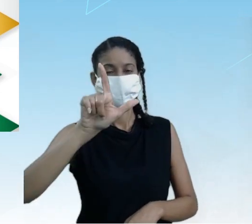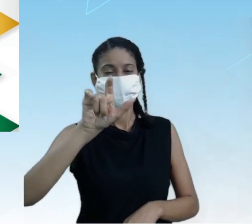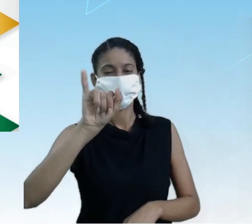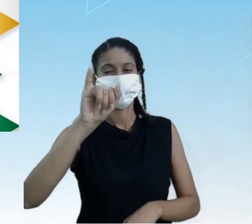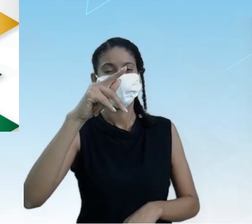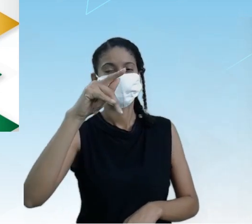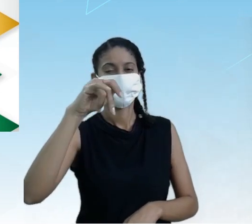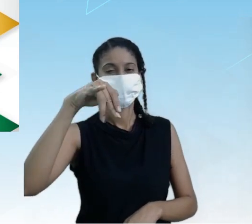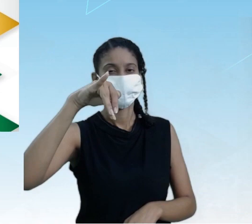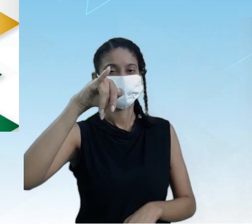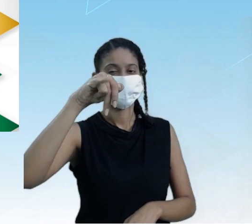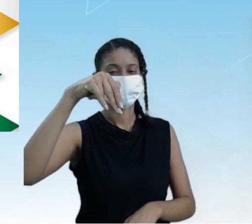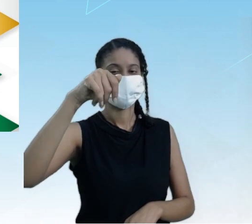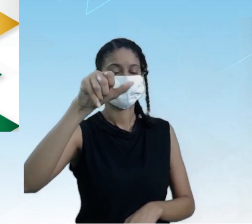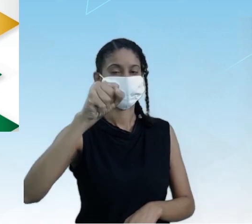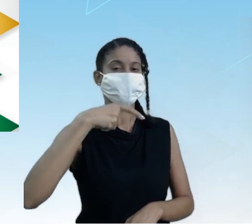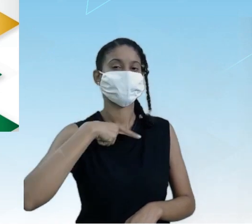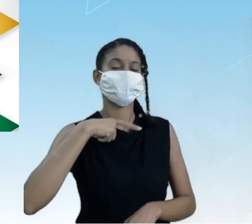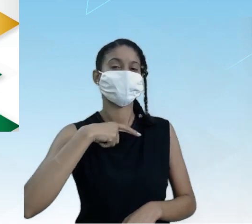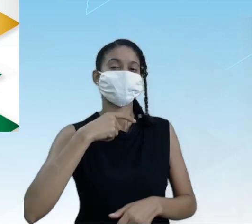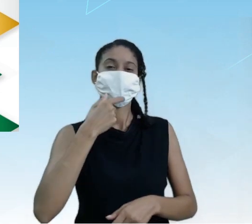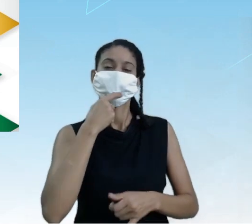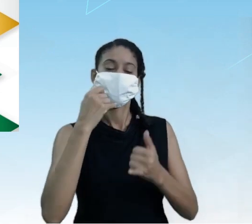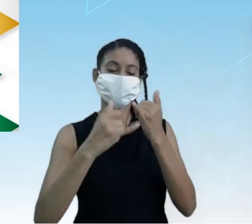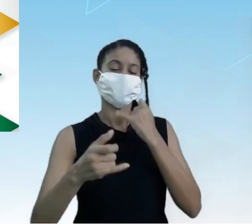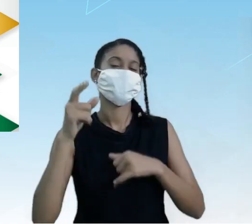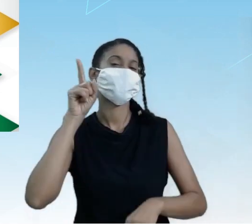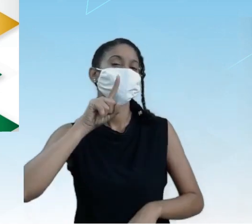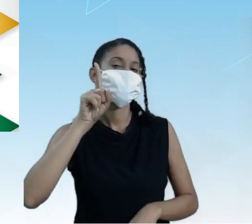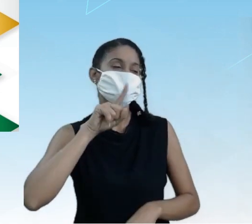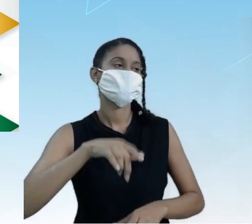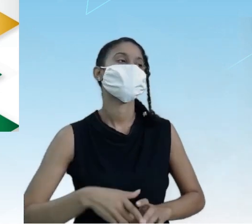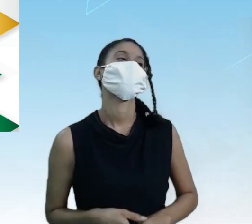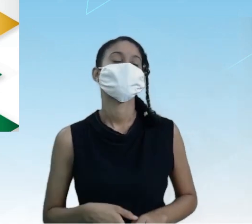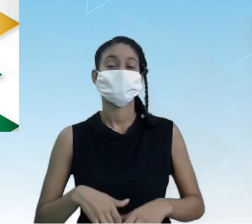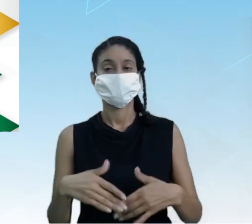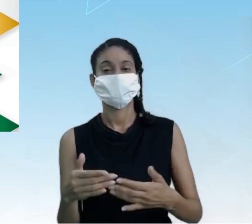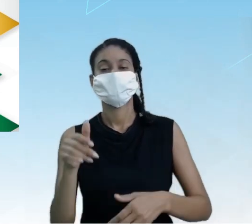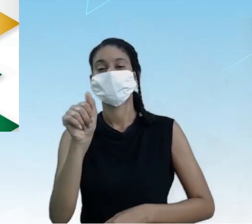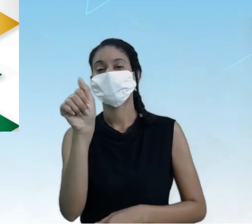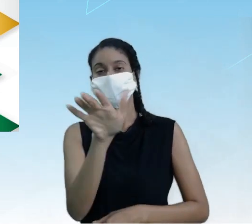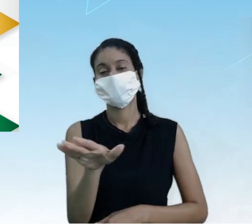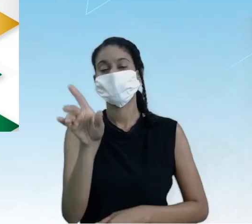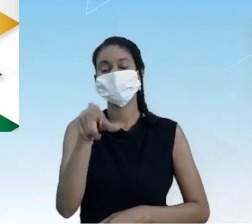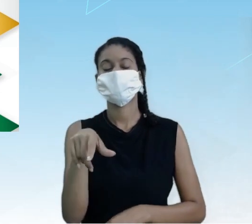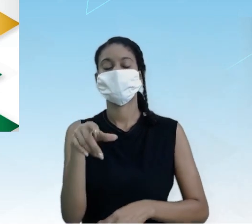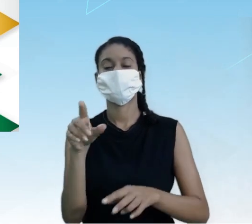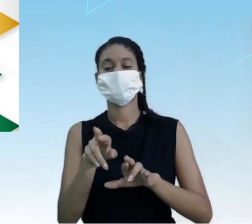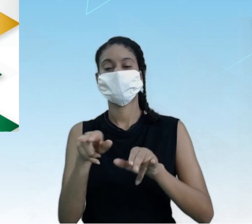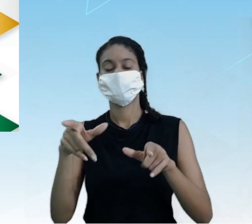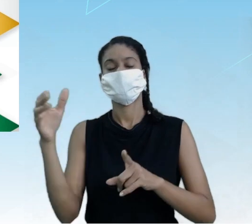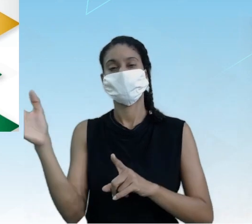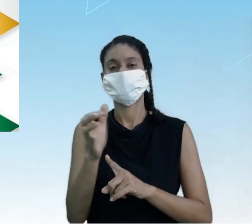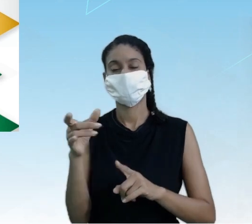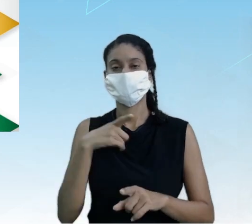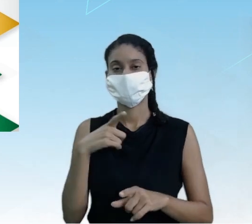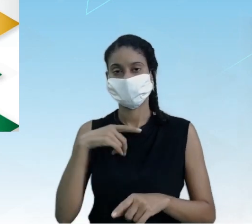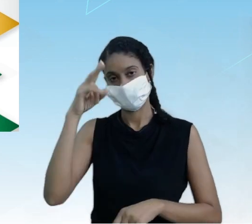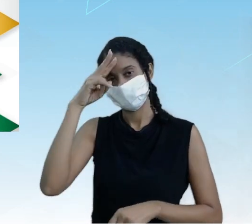inglês americano. Então vale o destaque que o inglês na Ásia é resultado dessas diferentes